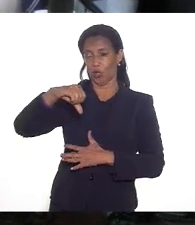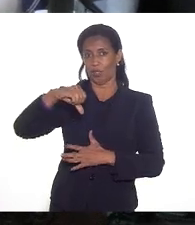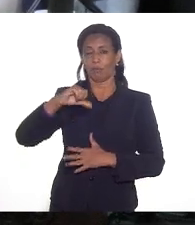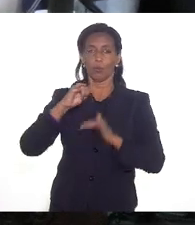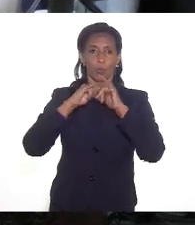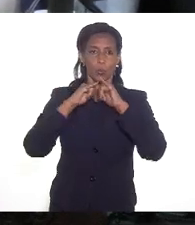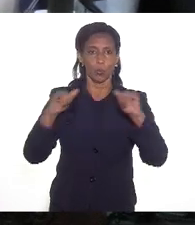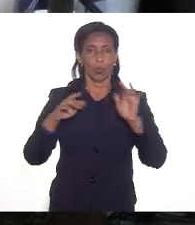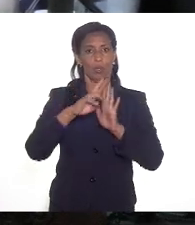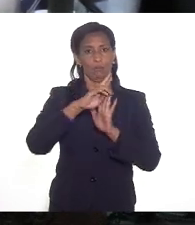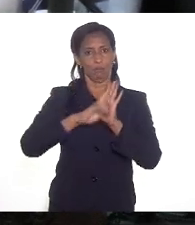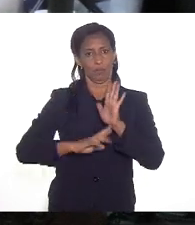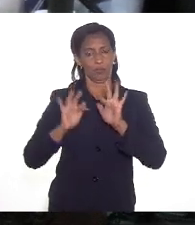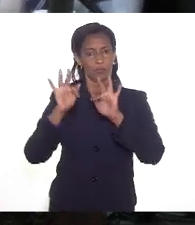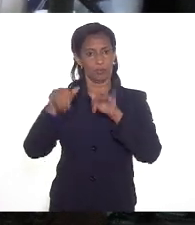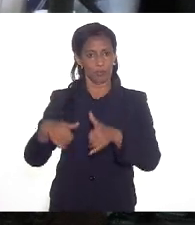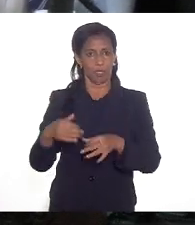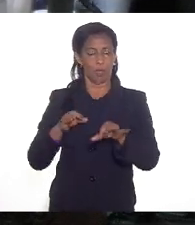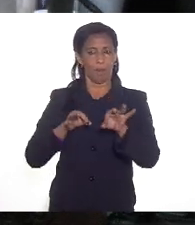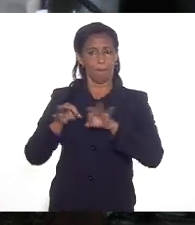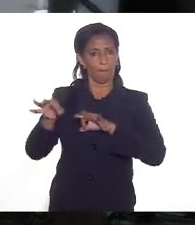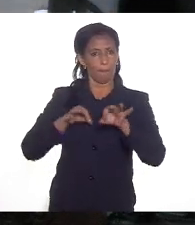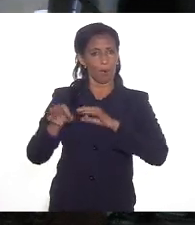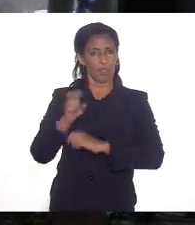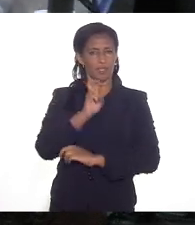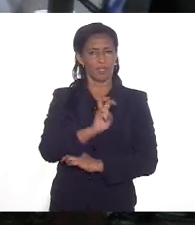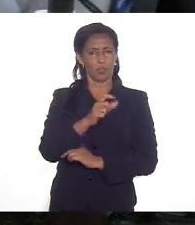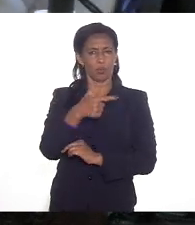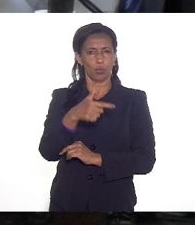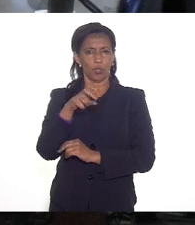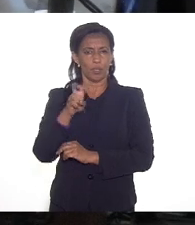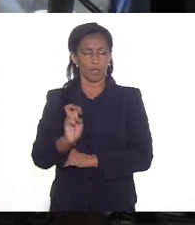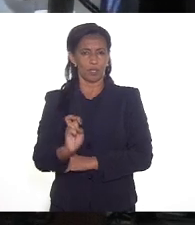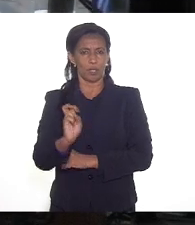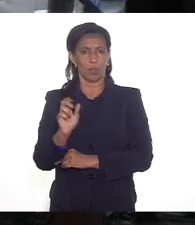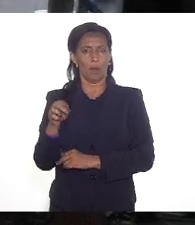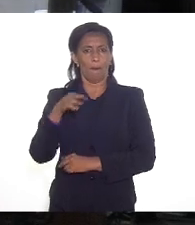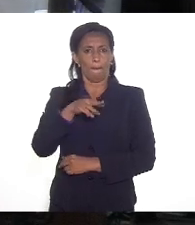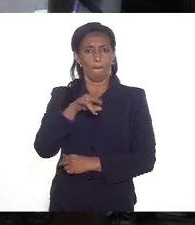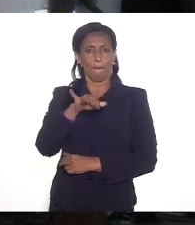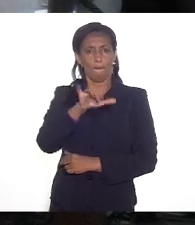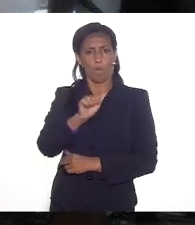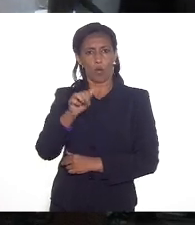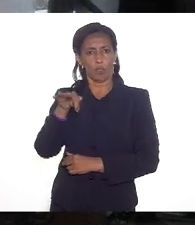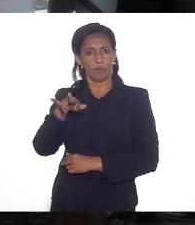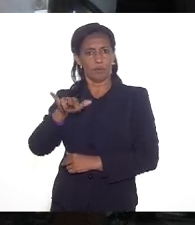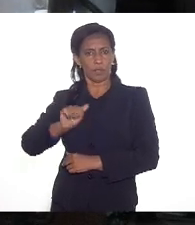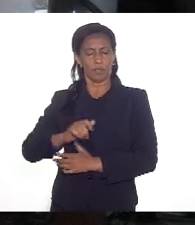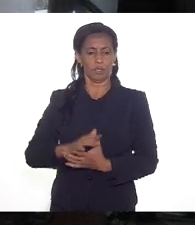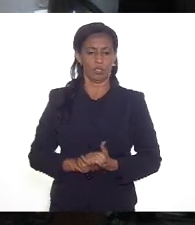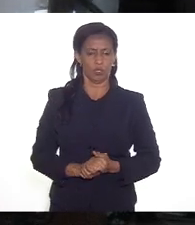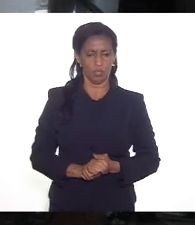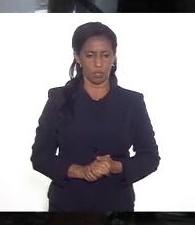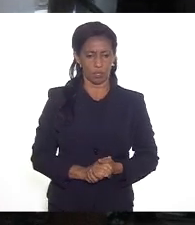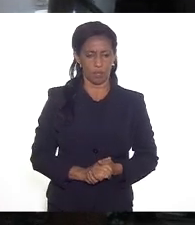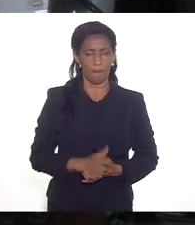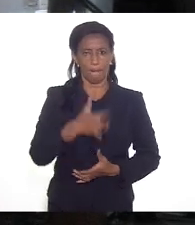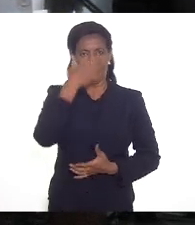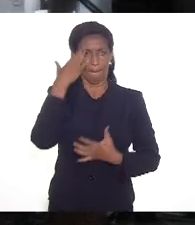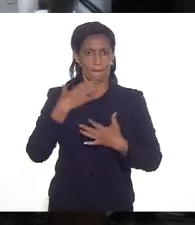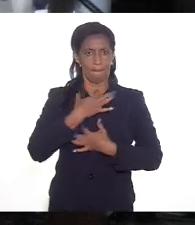anuncio redação final pode a solução 525 2021 de autoria do deputado da Mônica Francisco concede a medalha Tiradentes